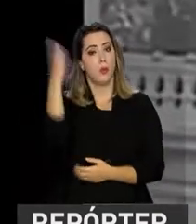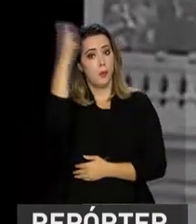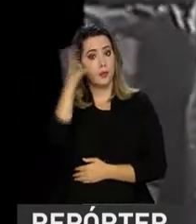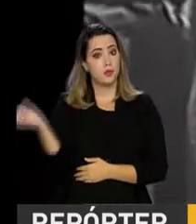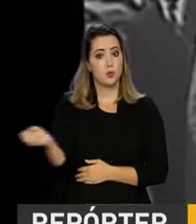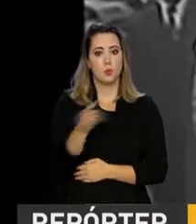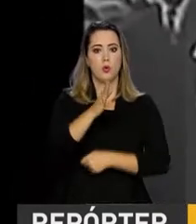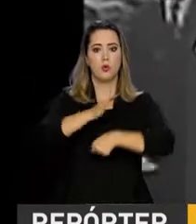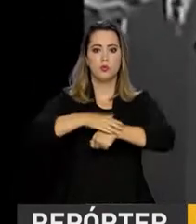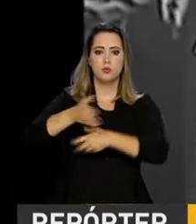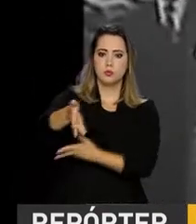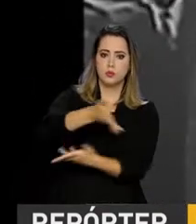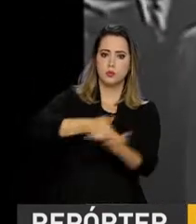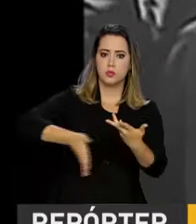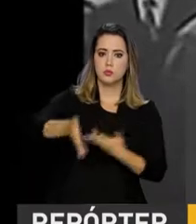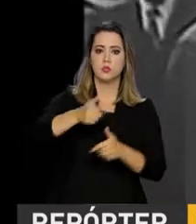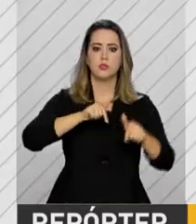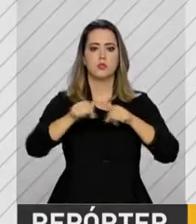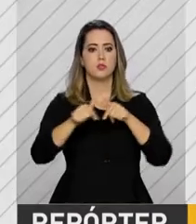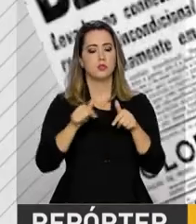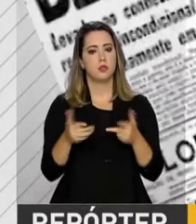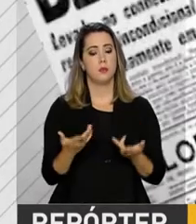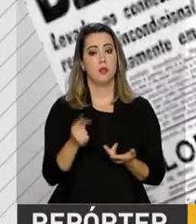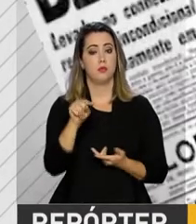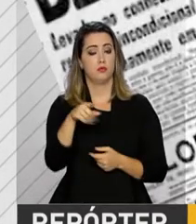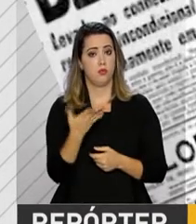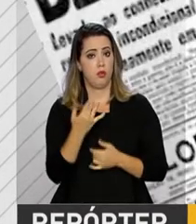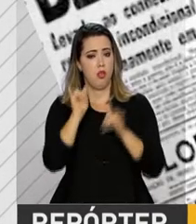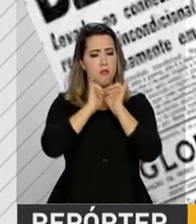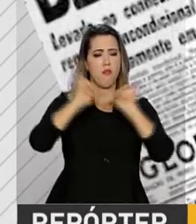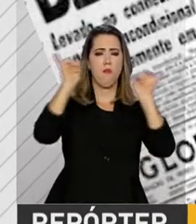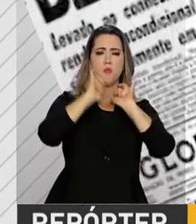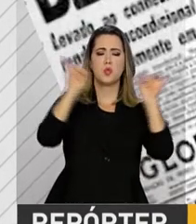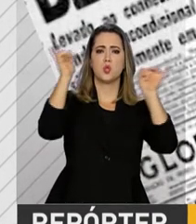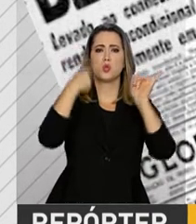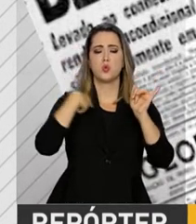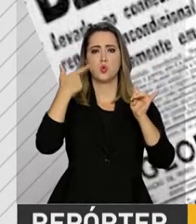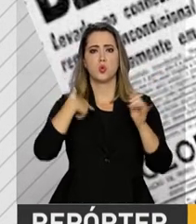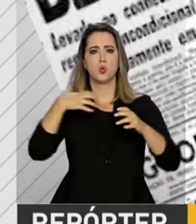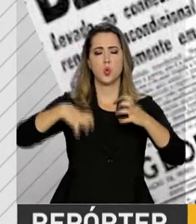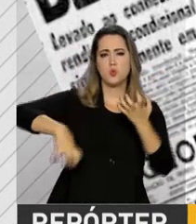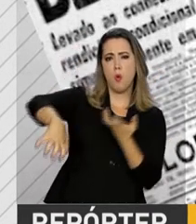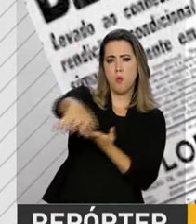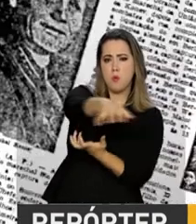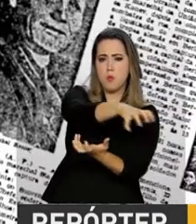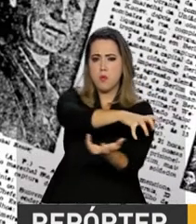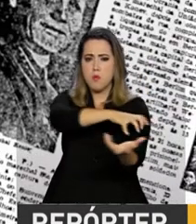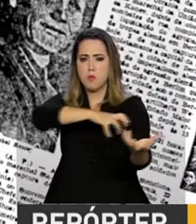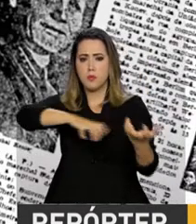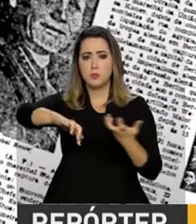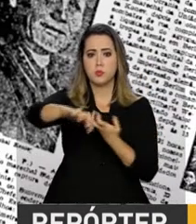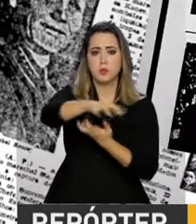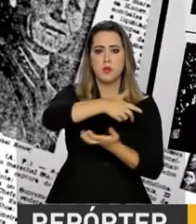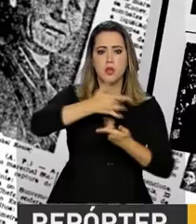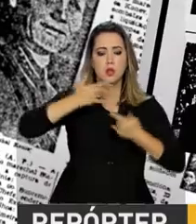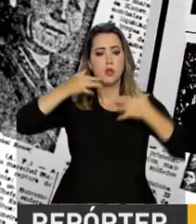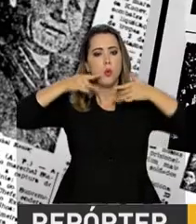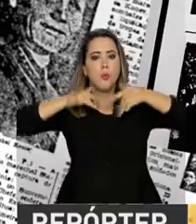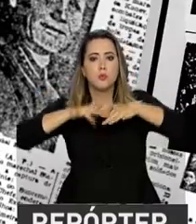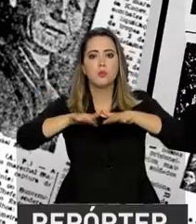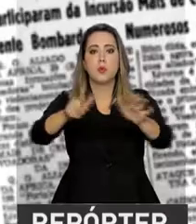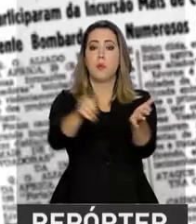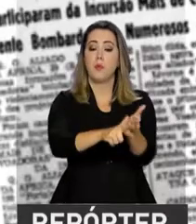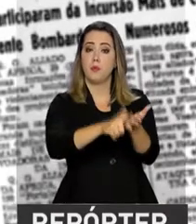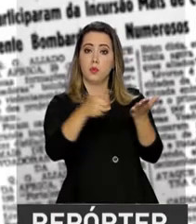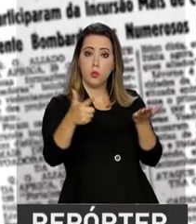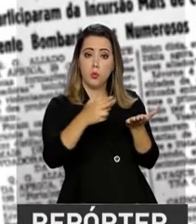nova era nas relações de trabalho. Enquanto as notícias do conflito mais letal da história da humanidade ganhavam as